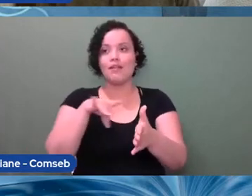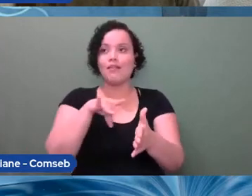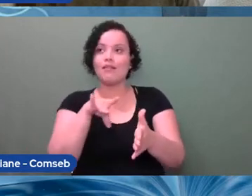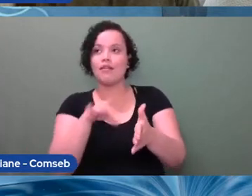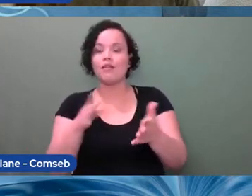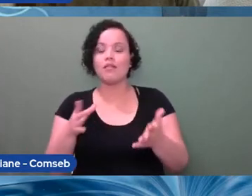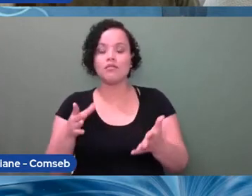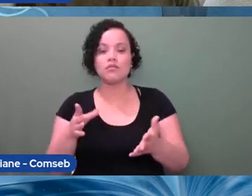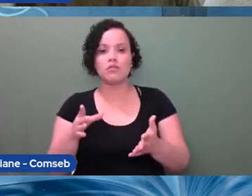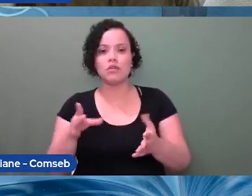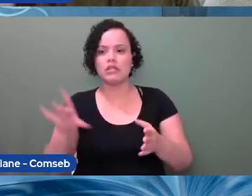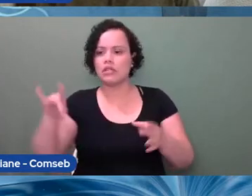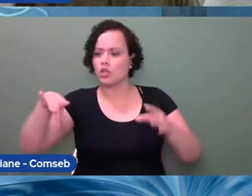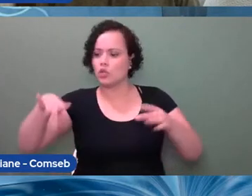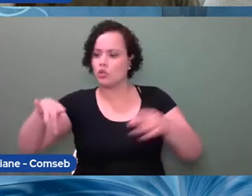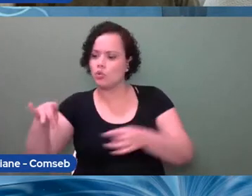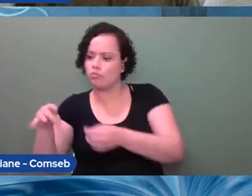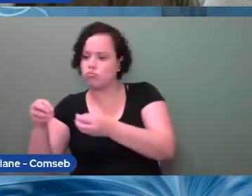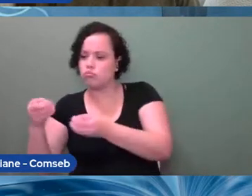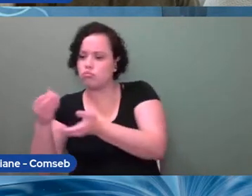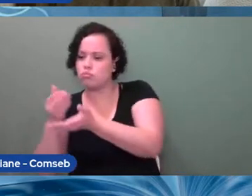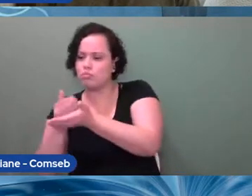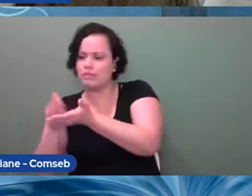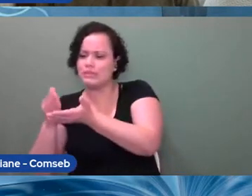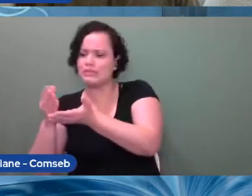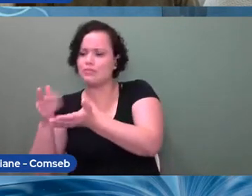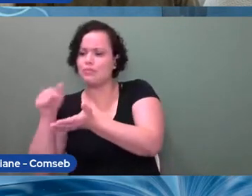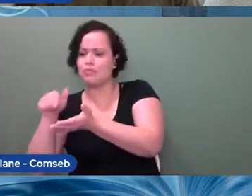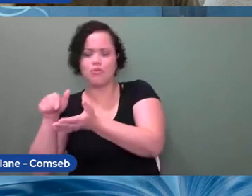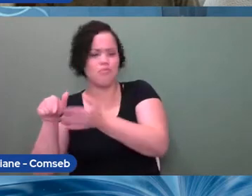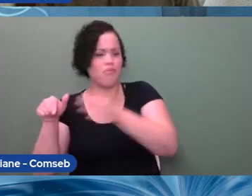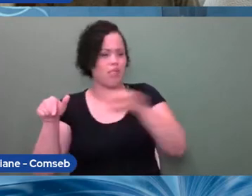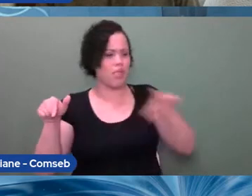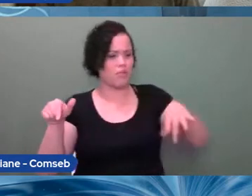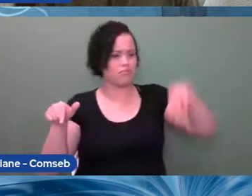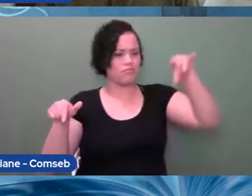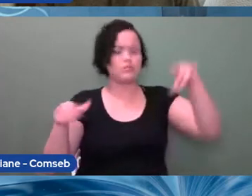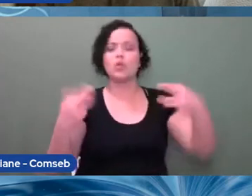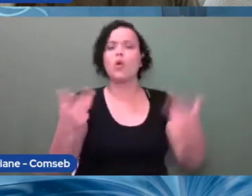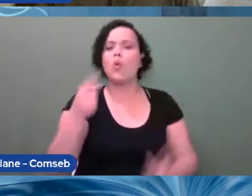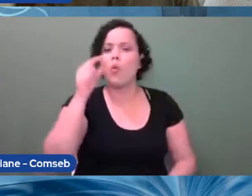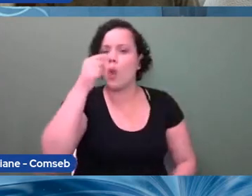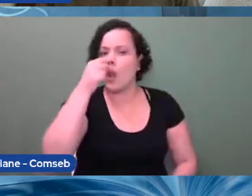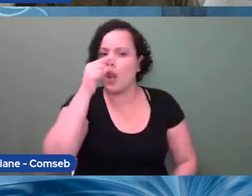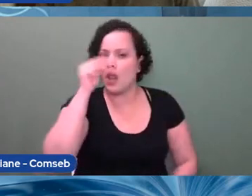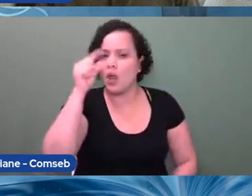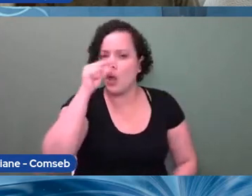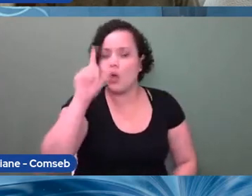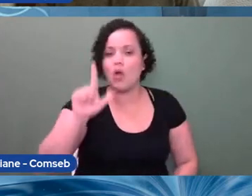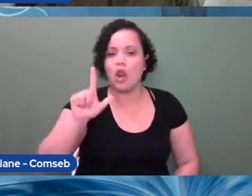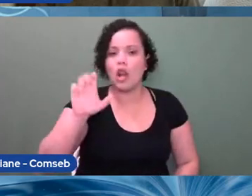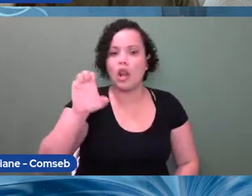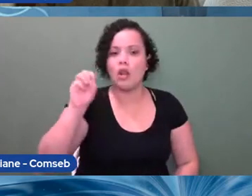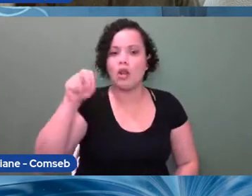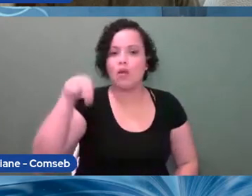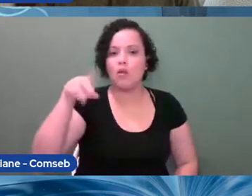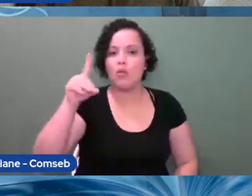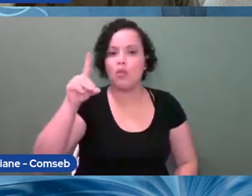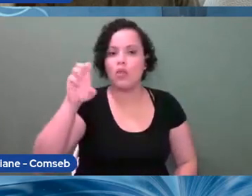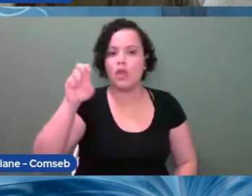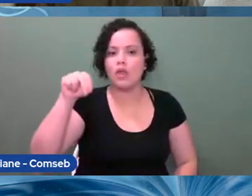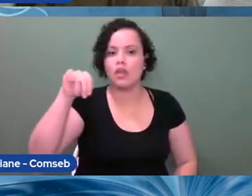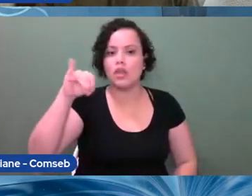o E maiúsculo, dito por Leon Denis no livro Problema do Ser, do Destino e da Dor, lá no